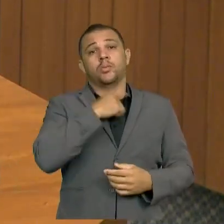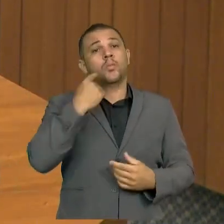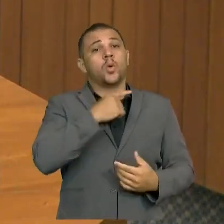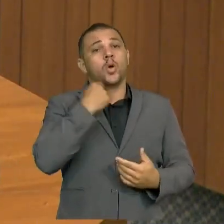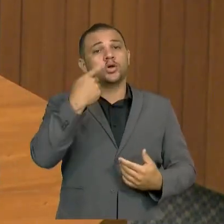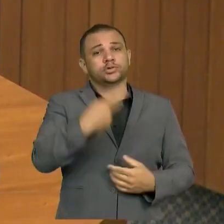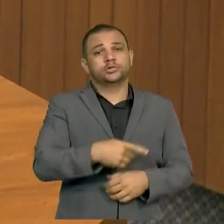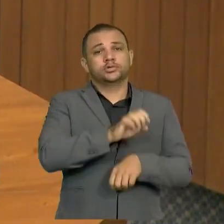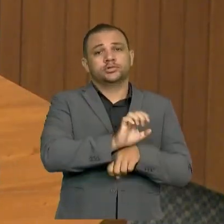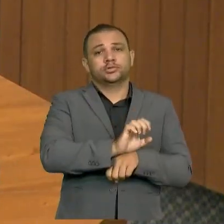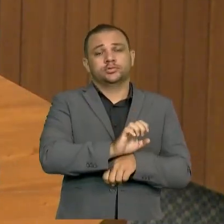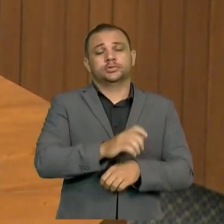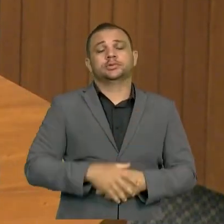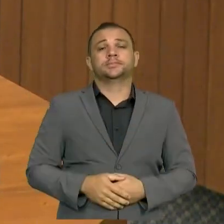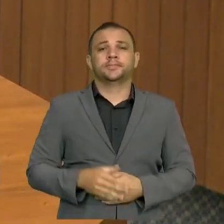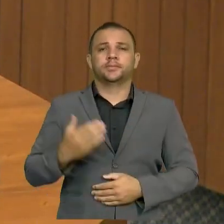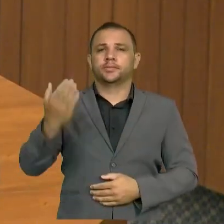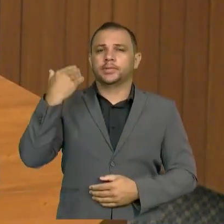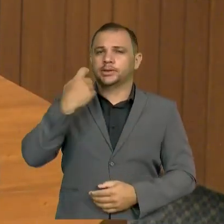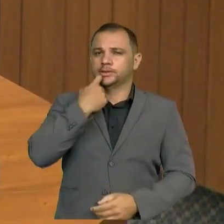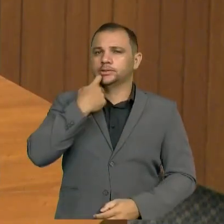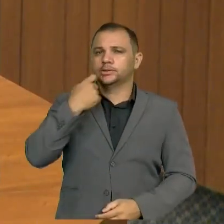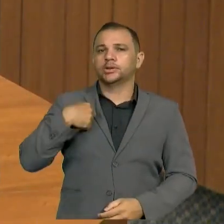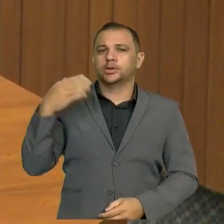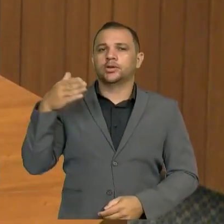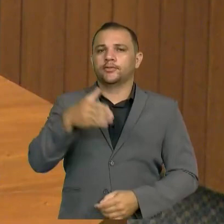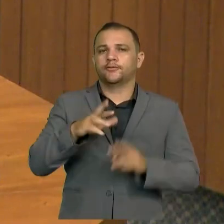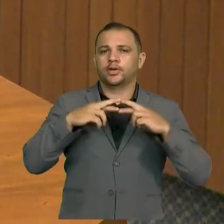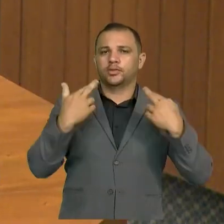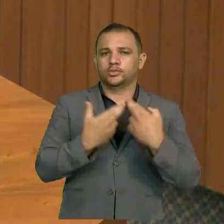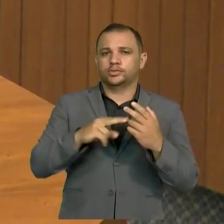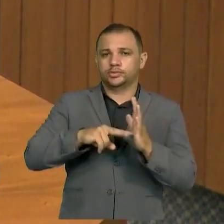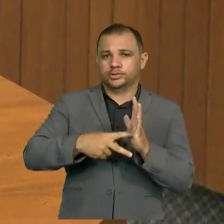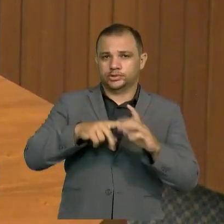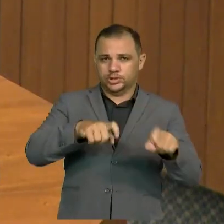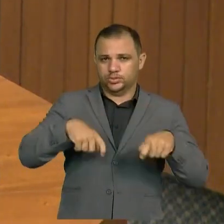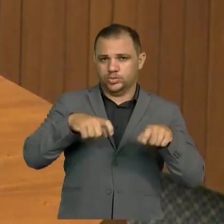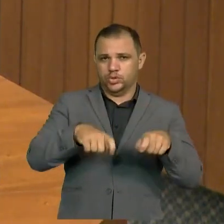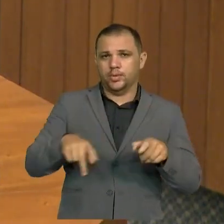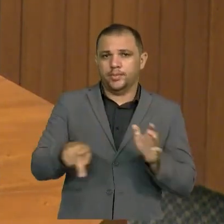Na última sexta-feira, eu participei de uma reunião no Sim Rural Imperatriz, onde